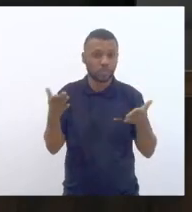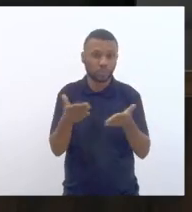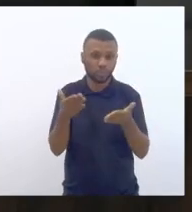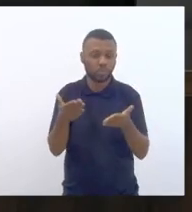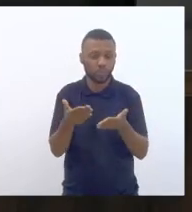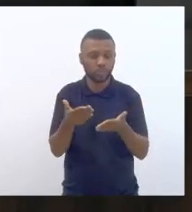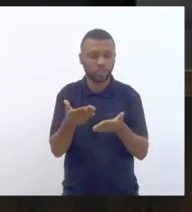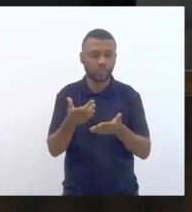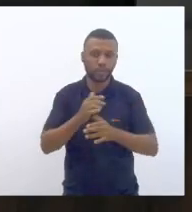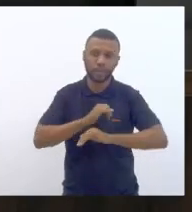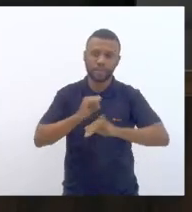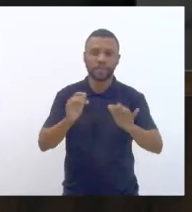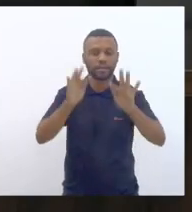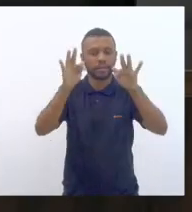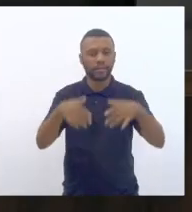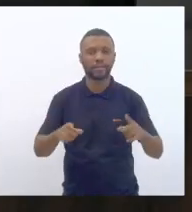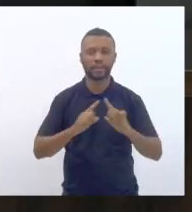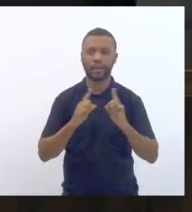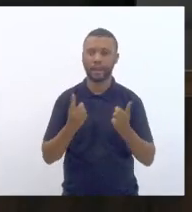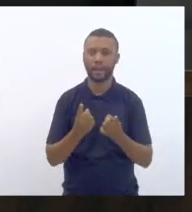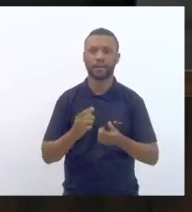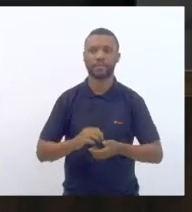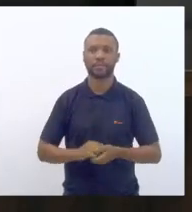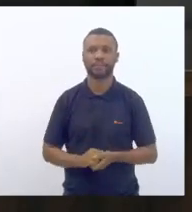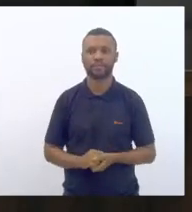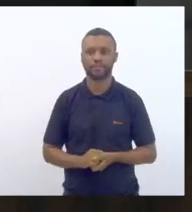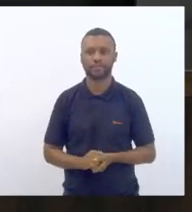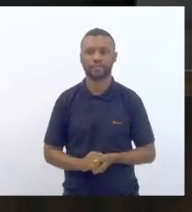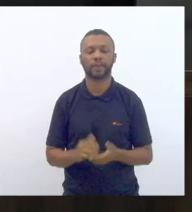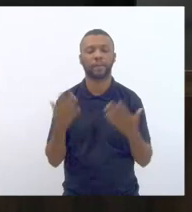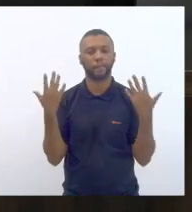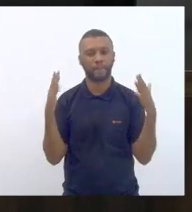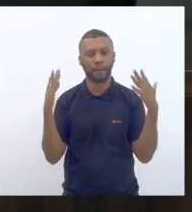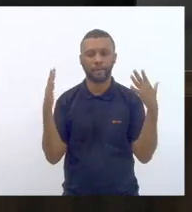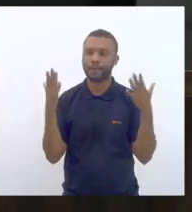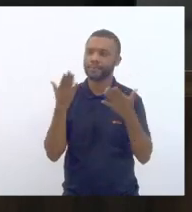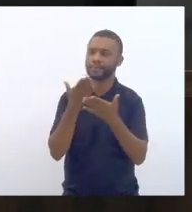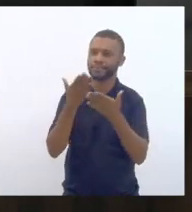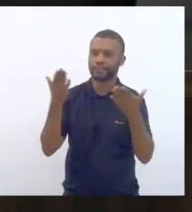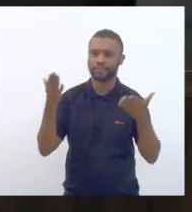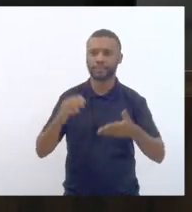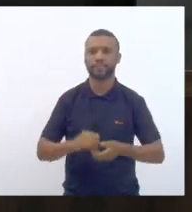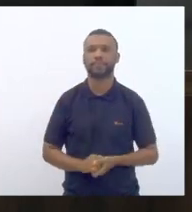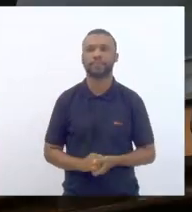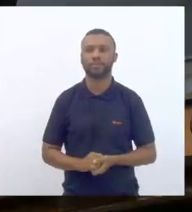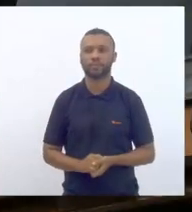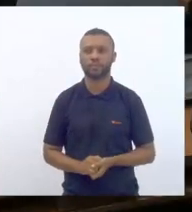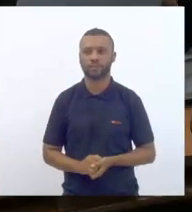mesma está encerrada. Parabéns, parabéns, parabéns.